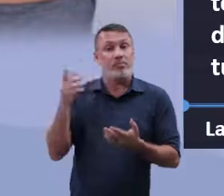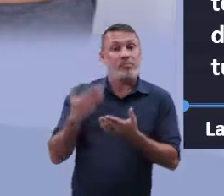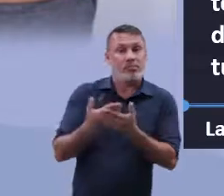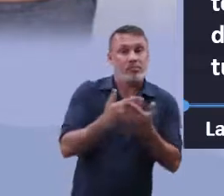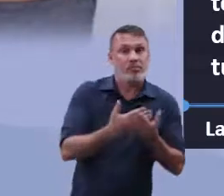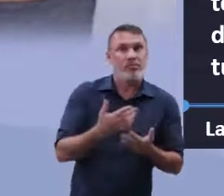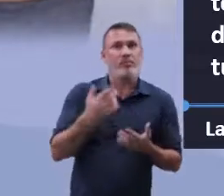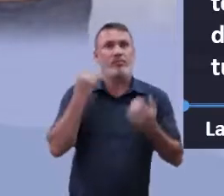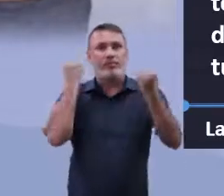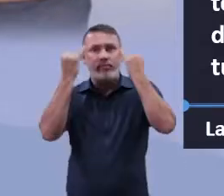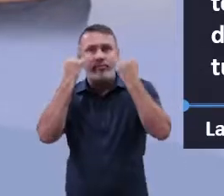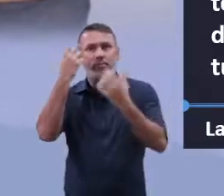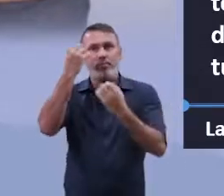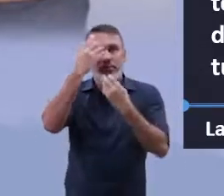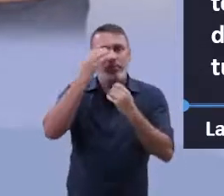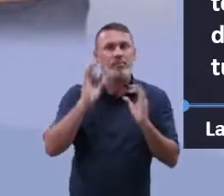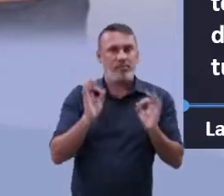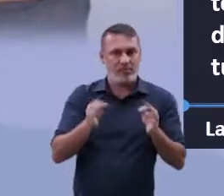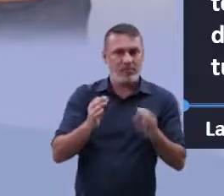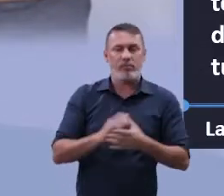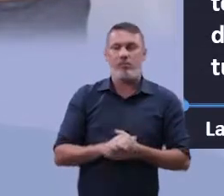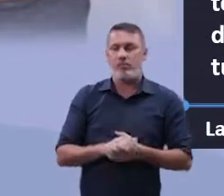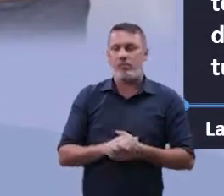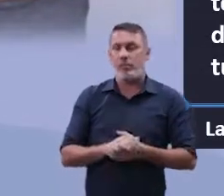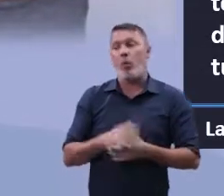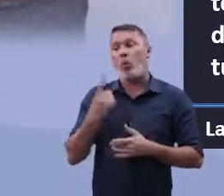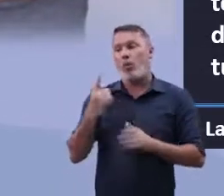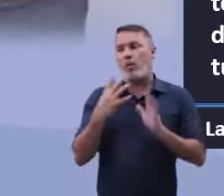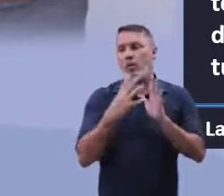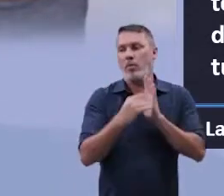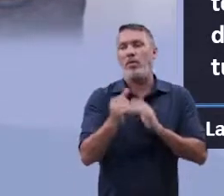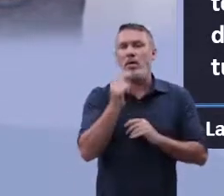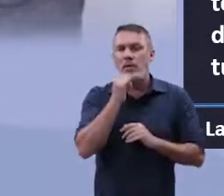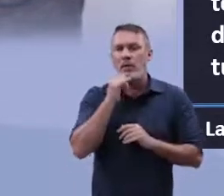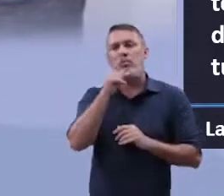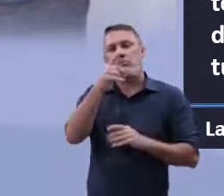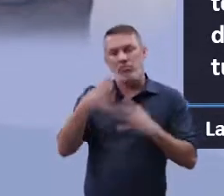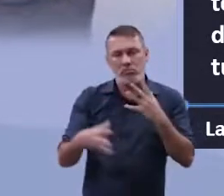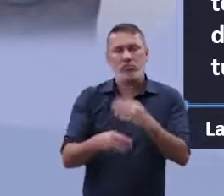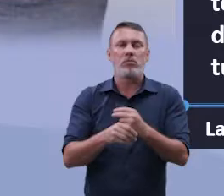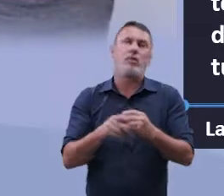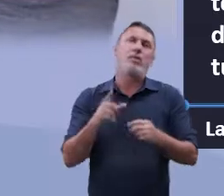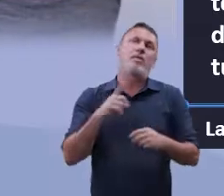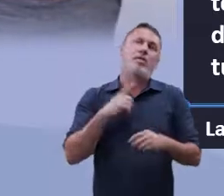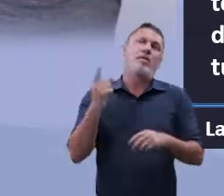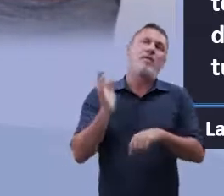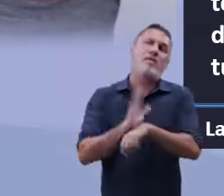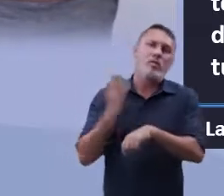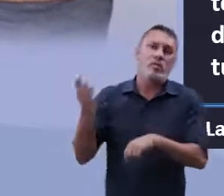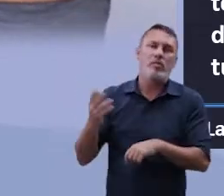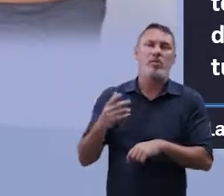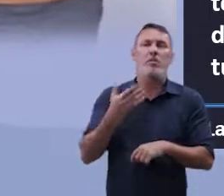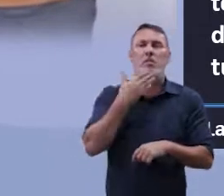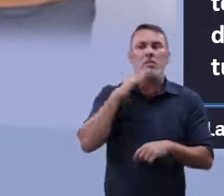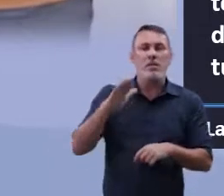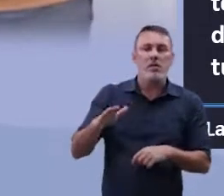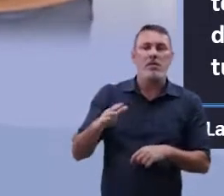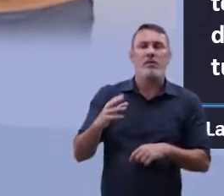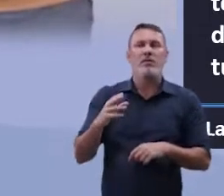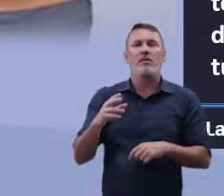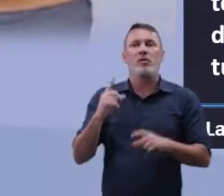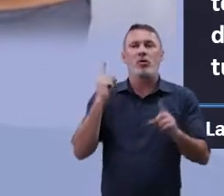teria outras informações. Então, é um exemplo, você pode falar, né, no livro O Menino que Descobriu o Vento,